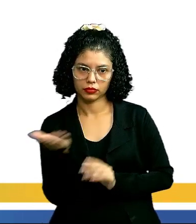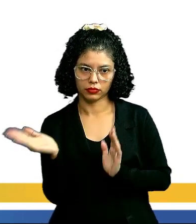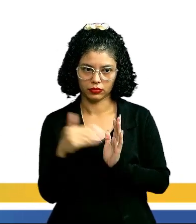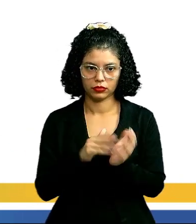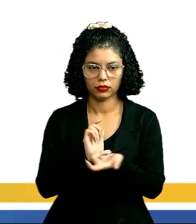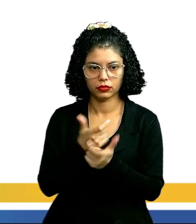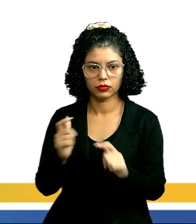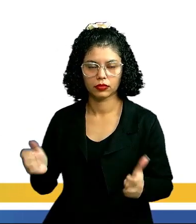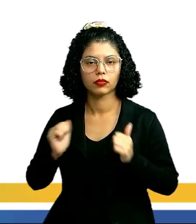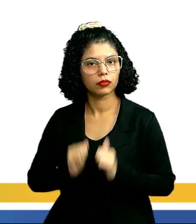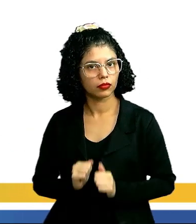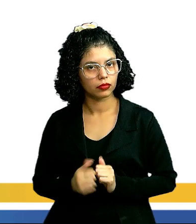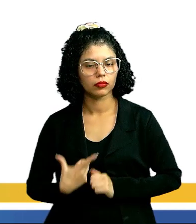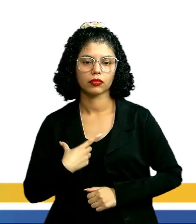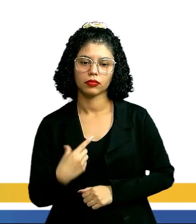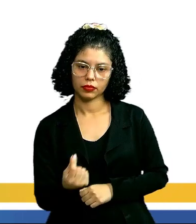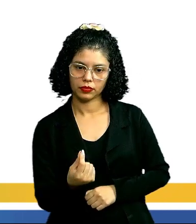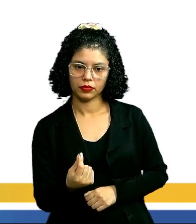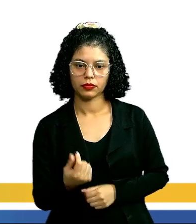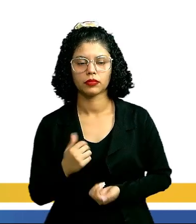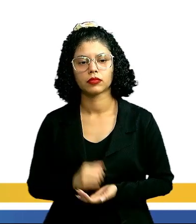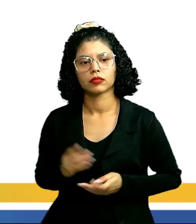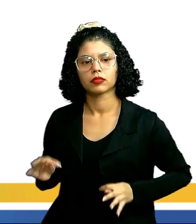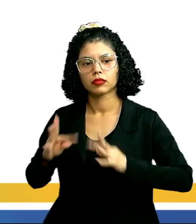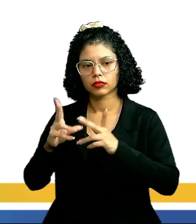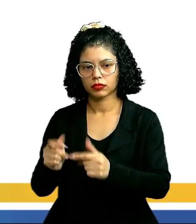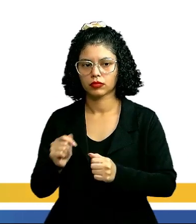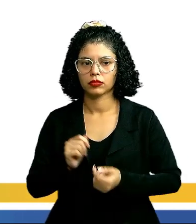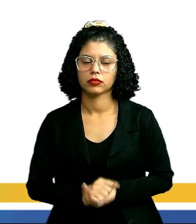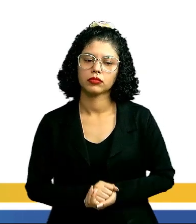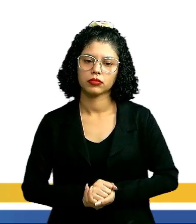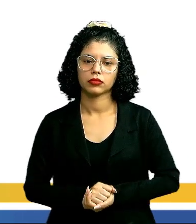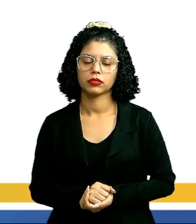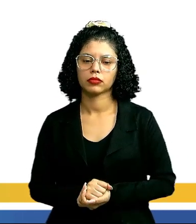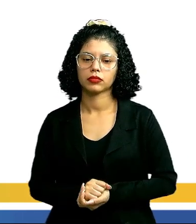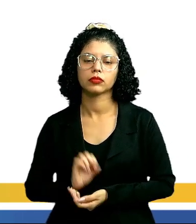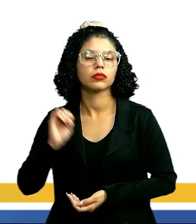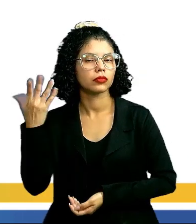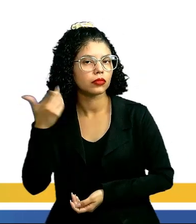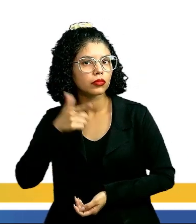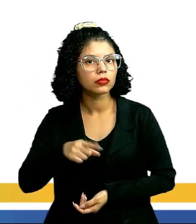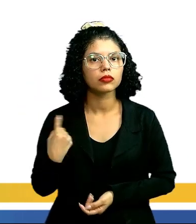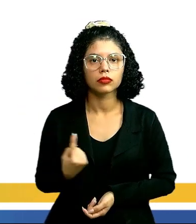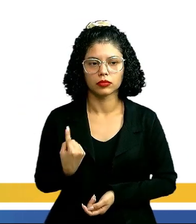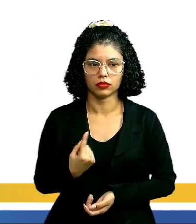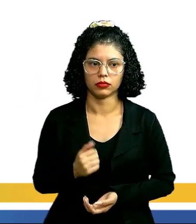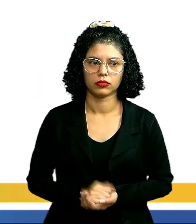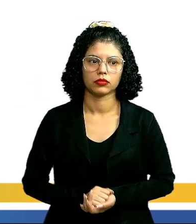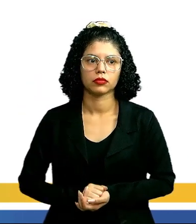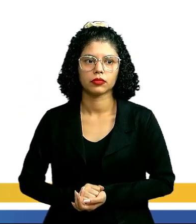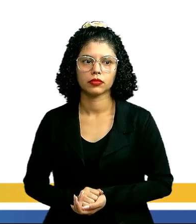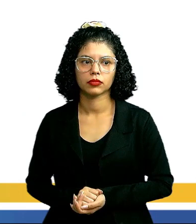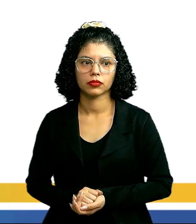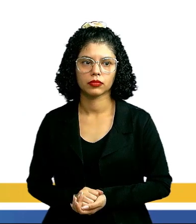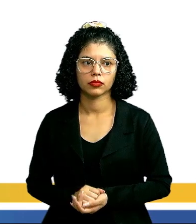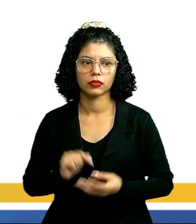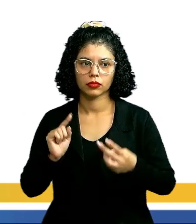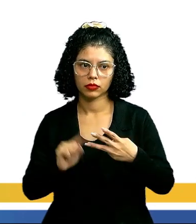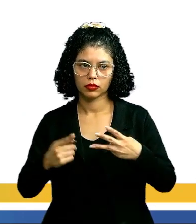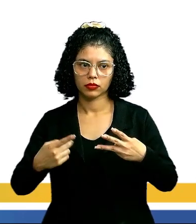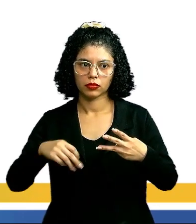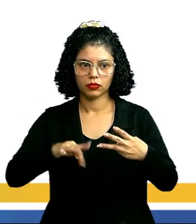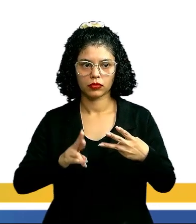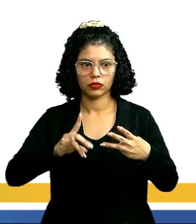até que cresça e possa se tornar totalmente capaz de viver sozinho. E os prototérios,